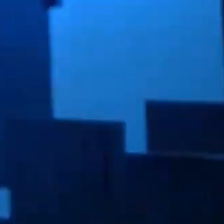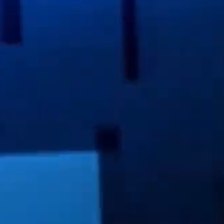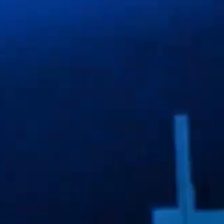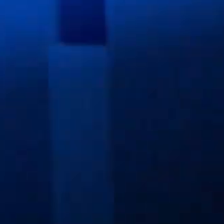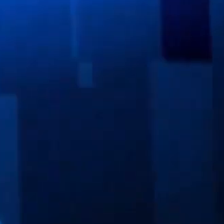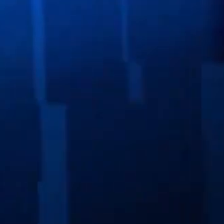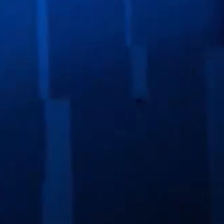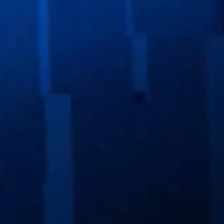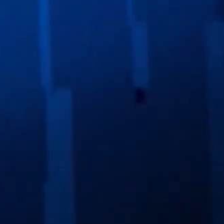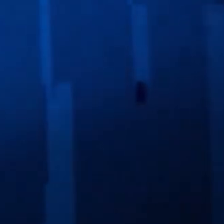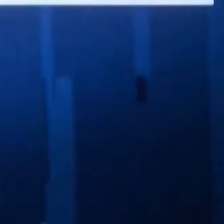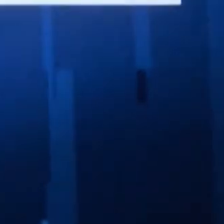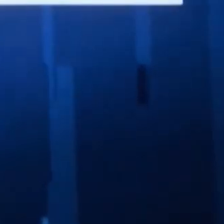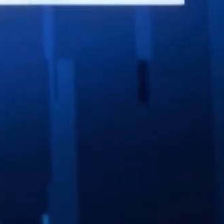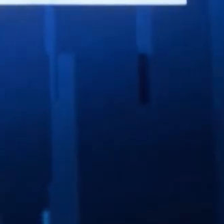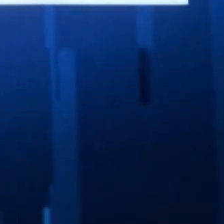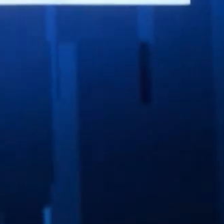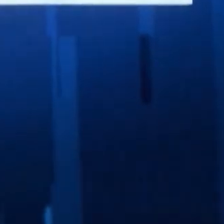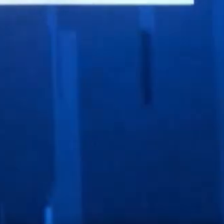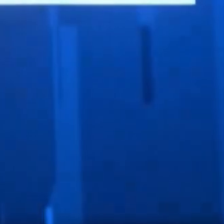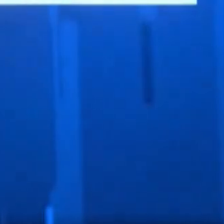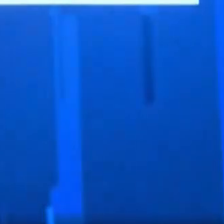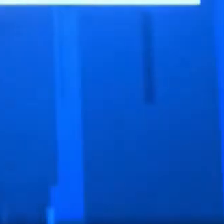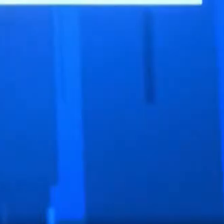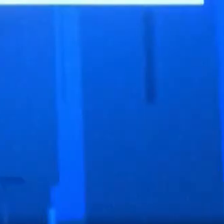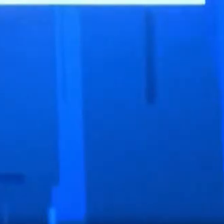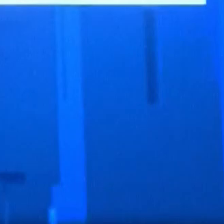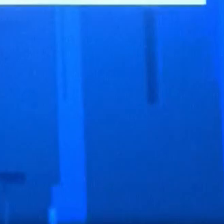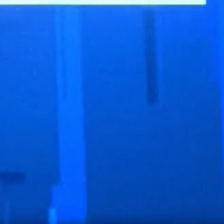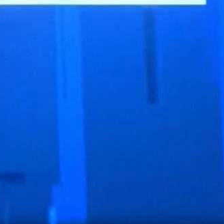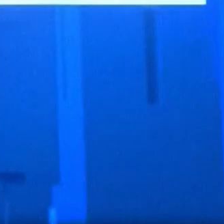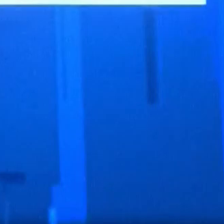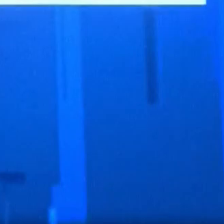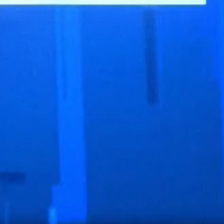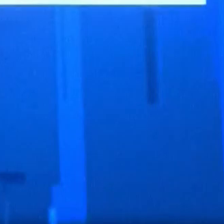está conseguindo dar em terra, ela está conseguindo dar pelo ar. Né? Então a gente vê que a guerra, quando a gente está tratando de disputa aérea